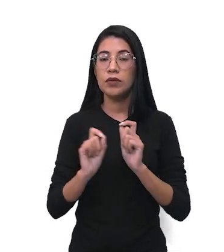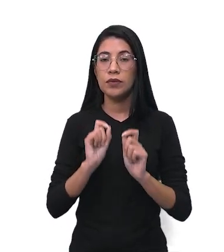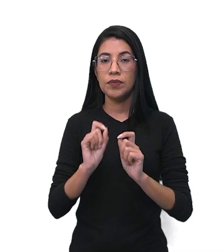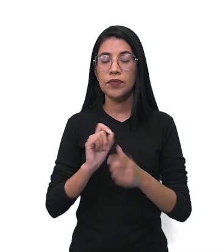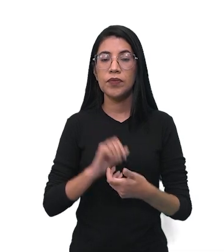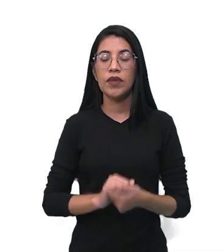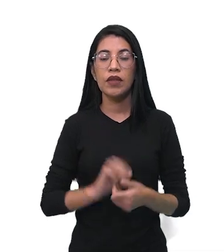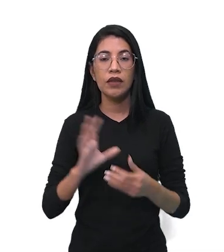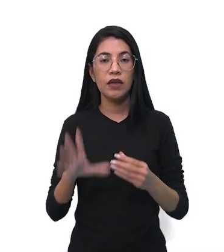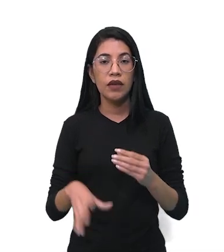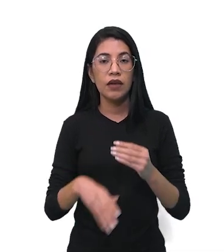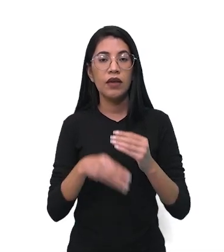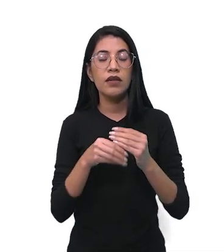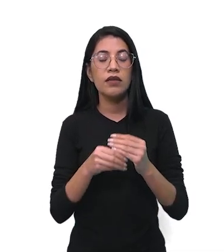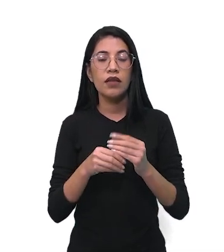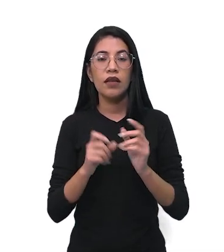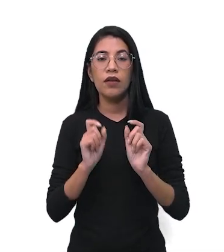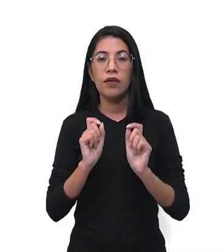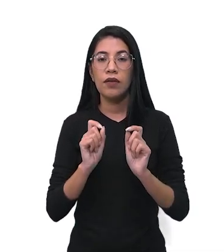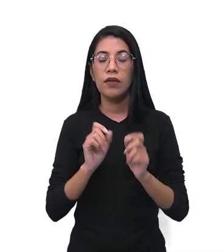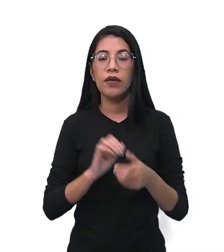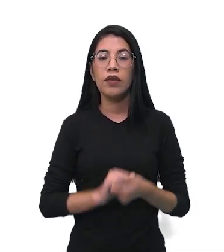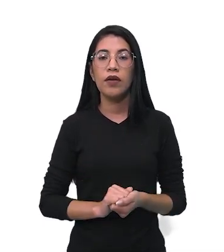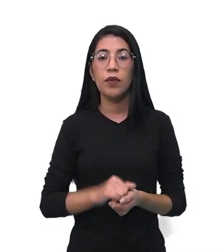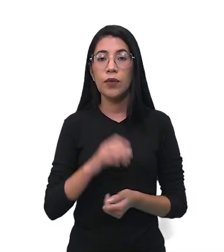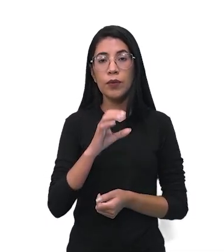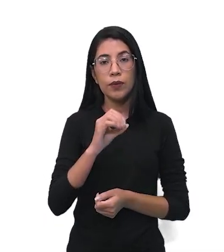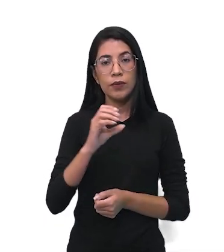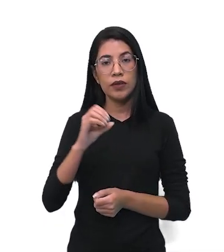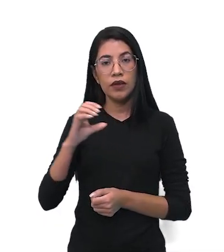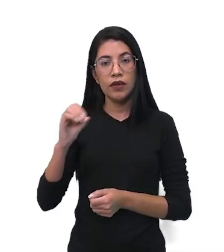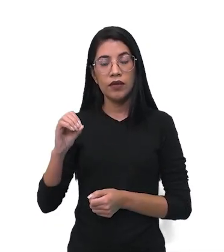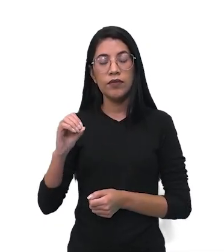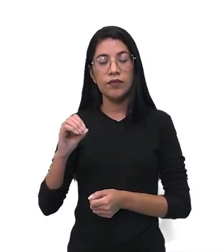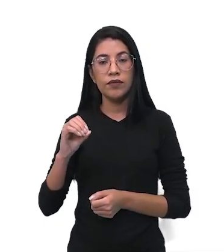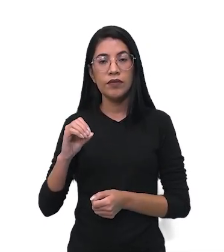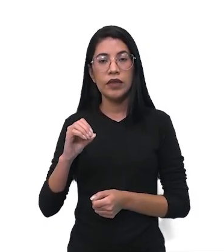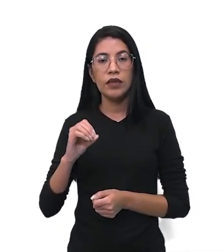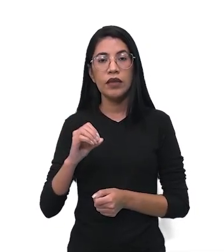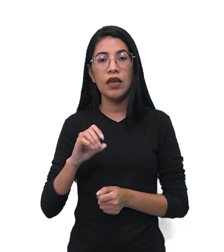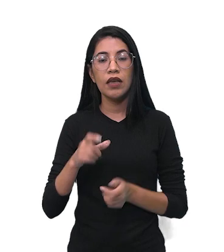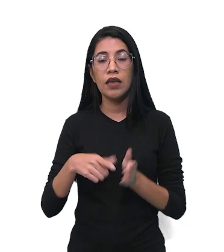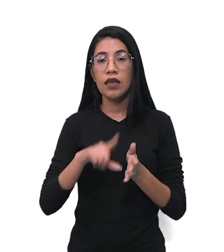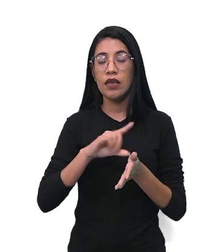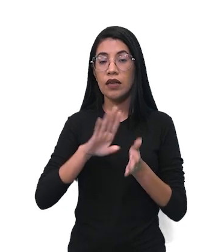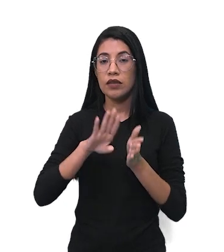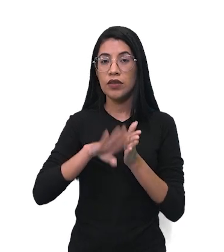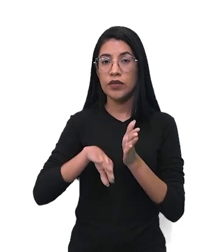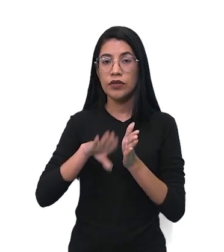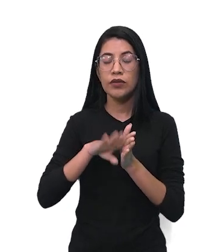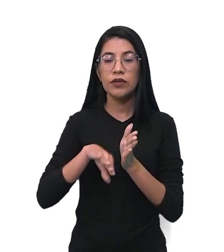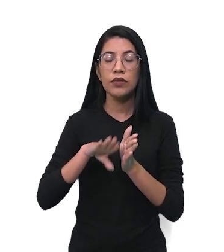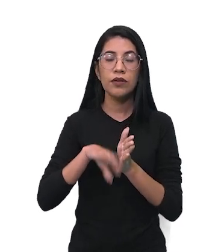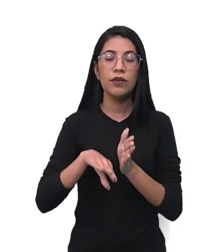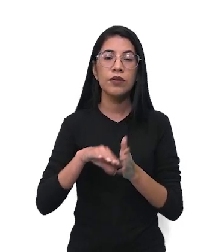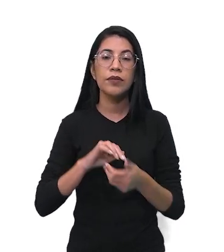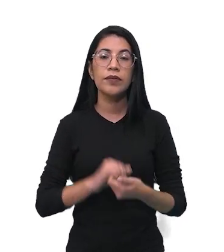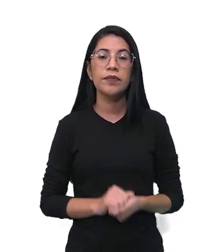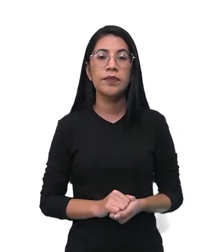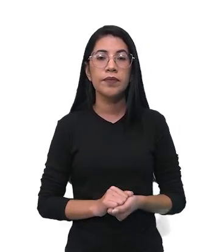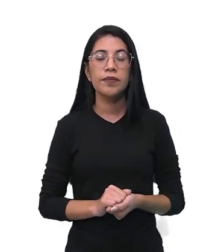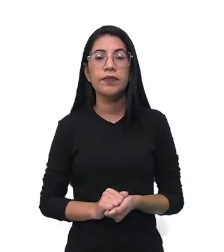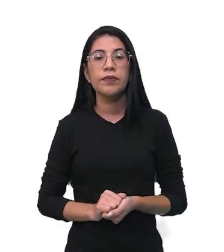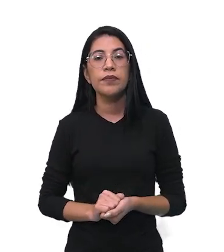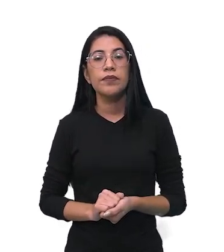faltando acrescentar os 3 zeros, né, que nós tiramos lá no início da nossa conta,